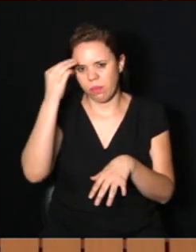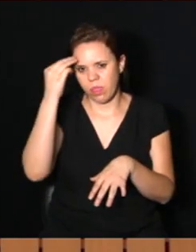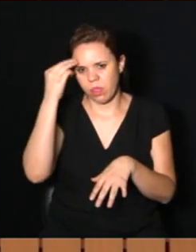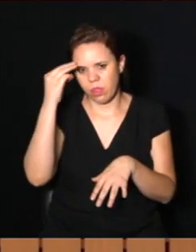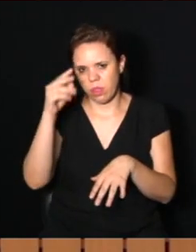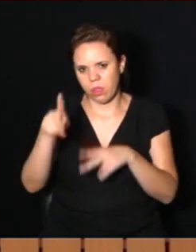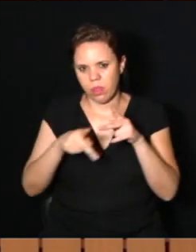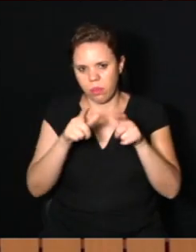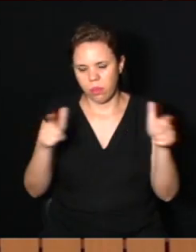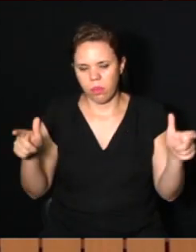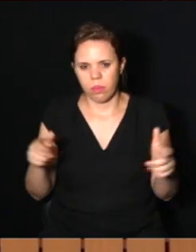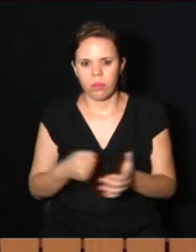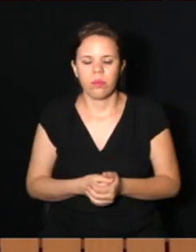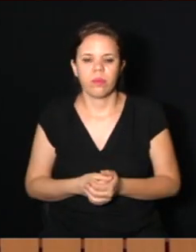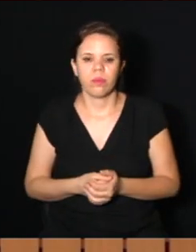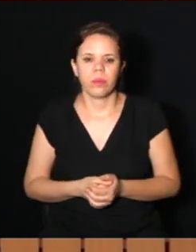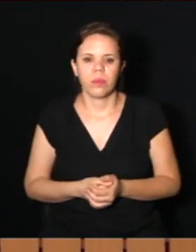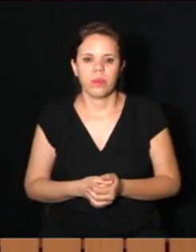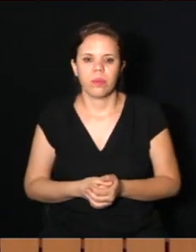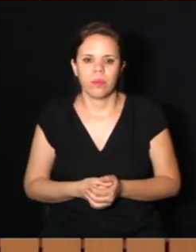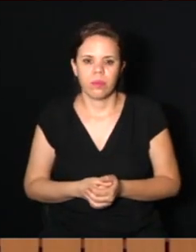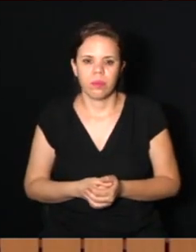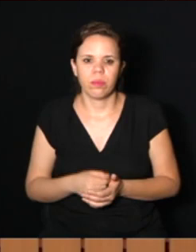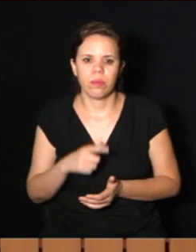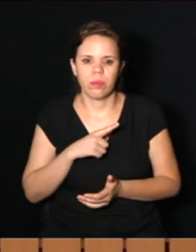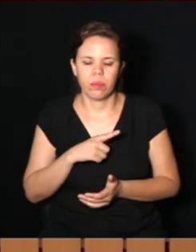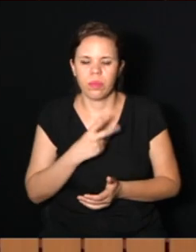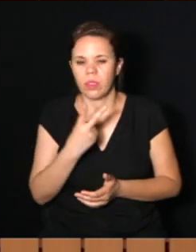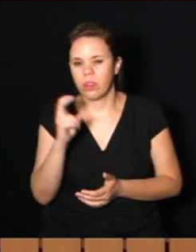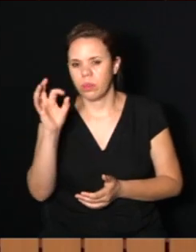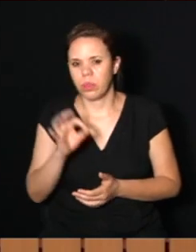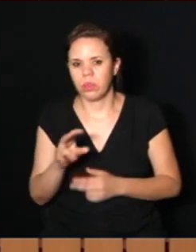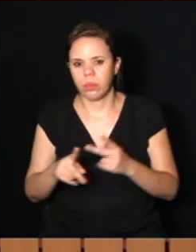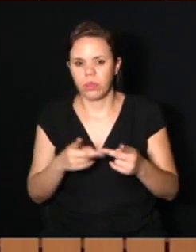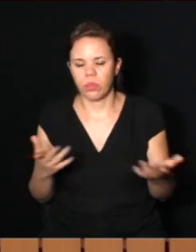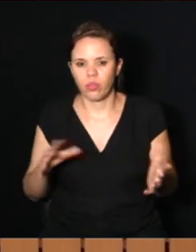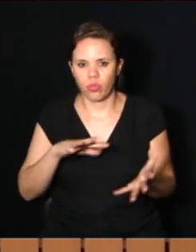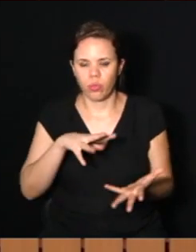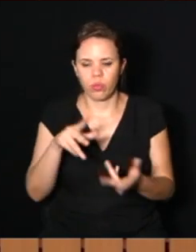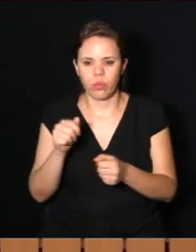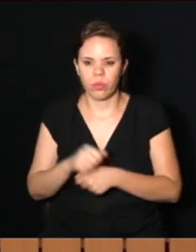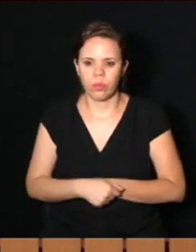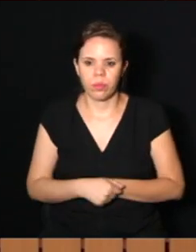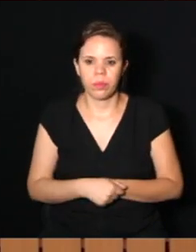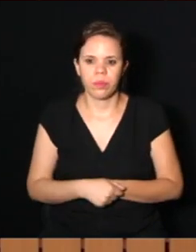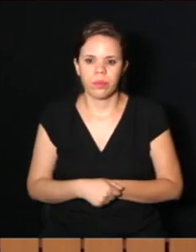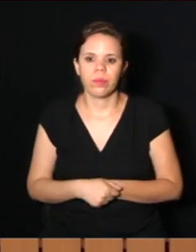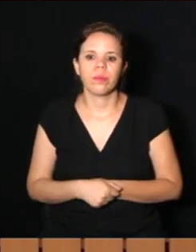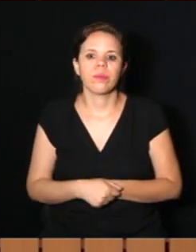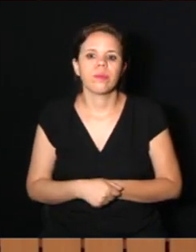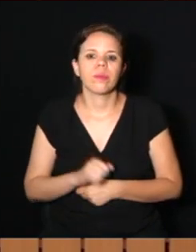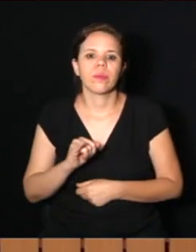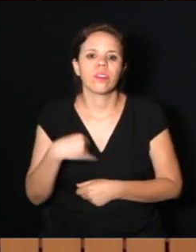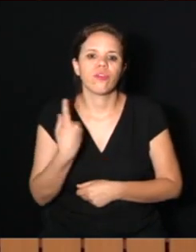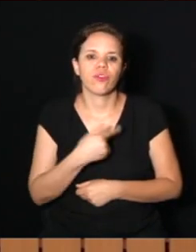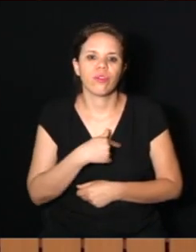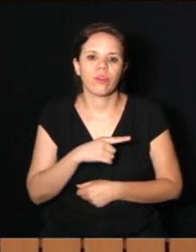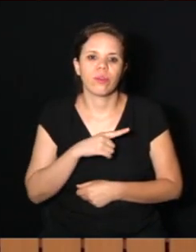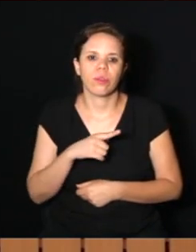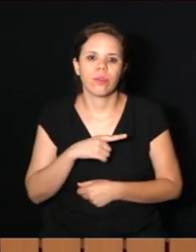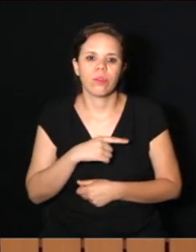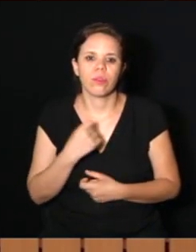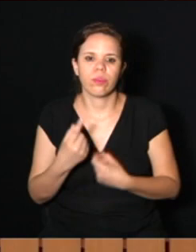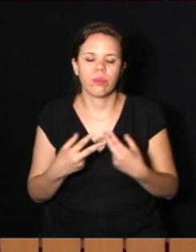gente tem dados, inclusive, que consideram que pelo menos 25% da população do mundo, né, e aí se a gente levar em consideração